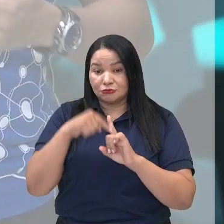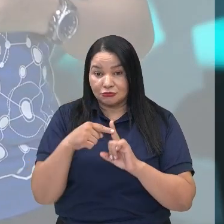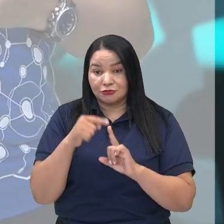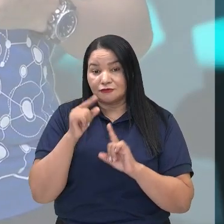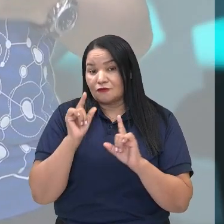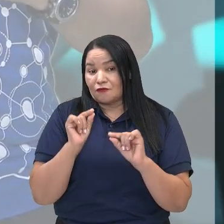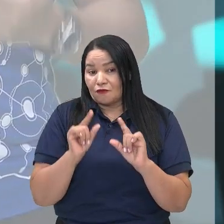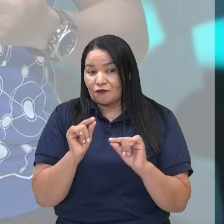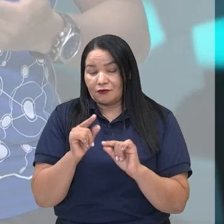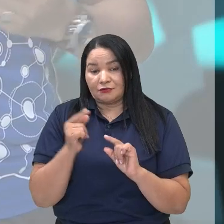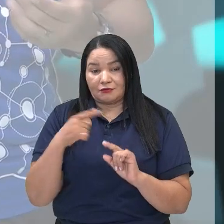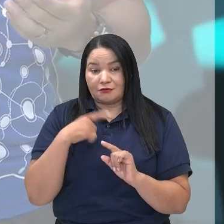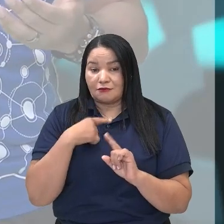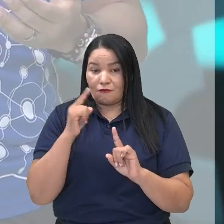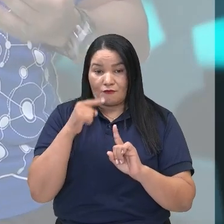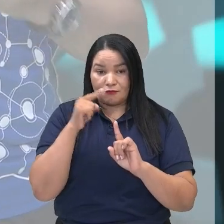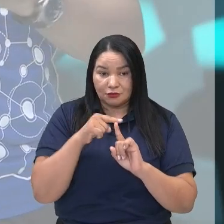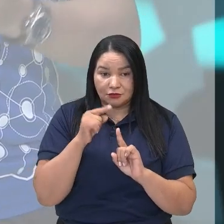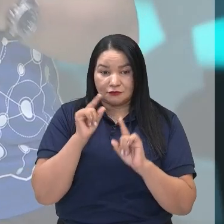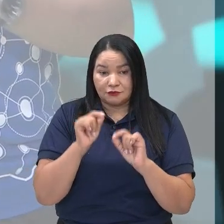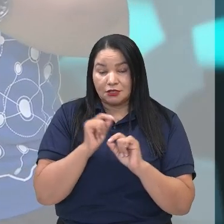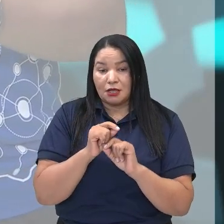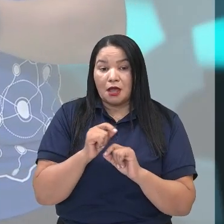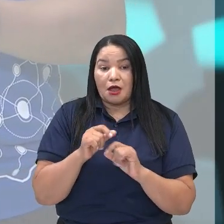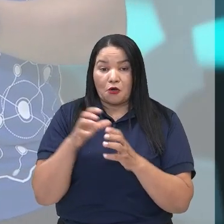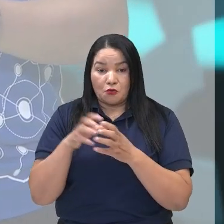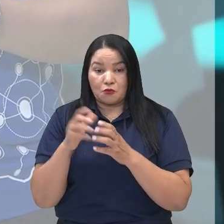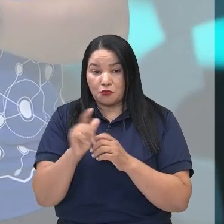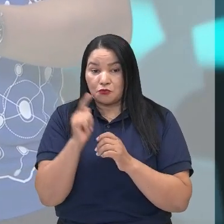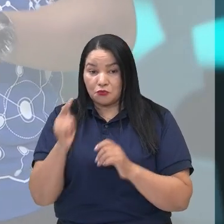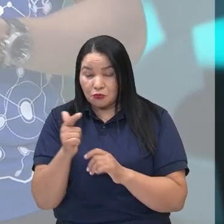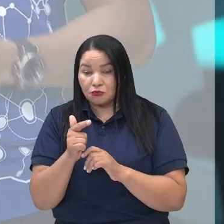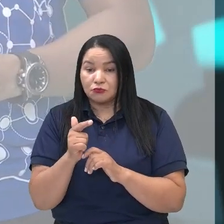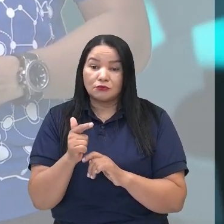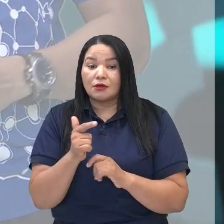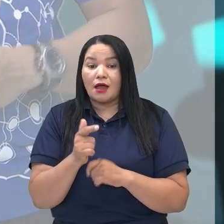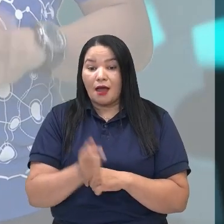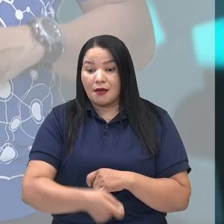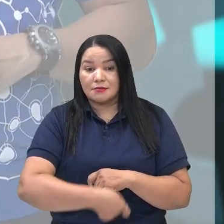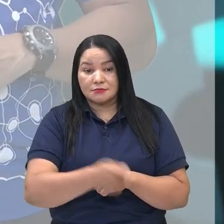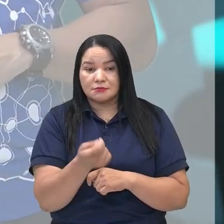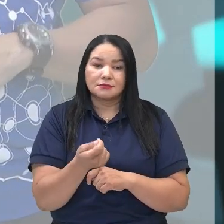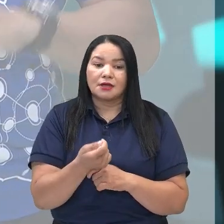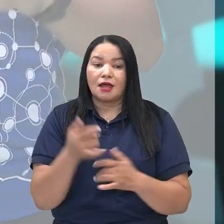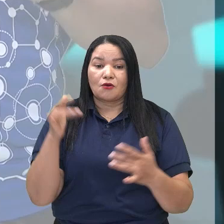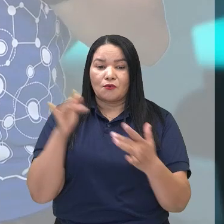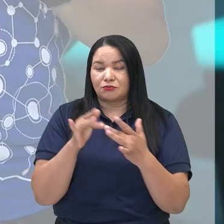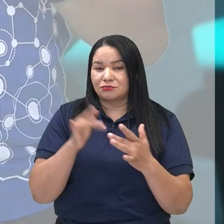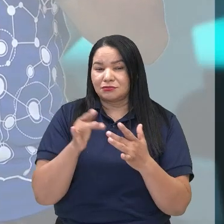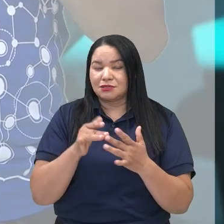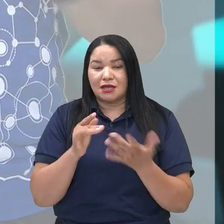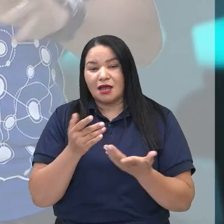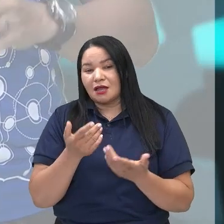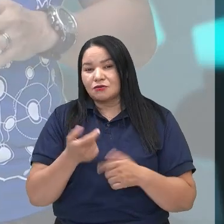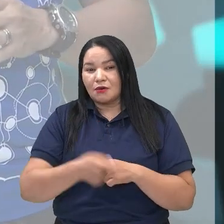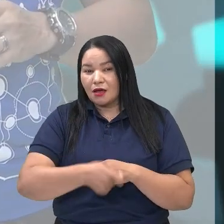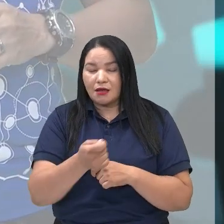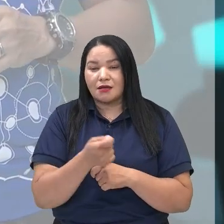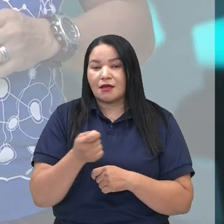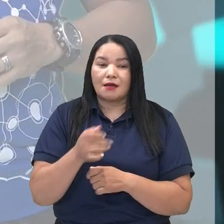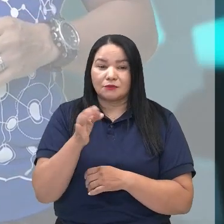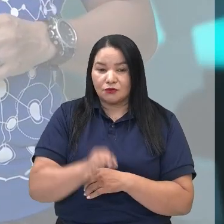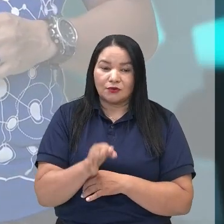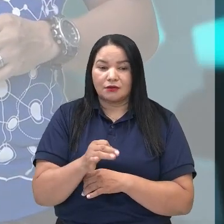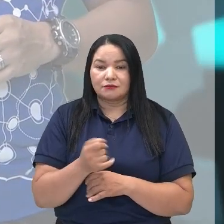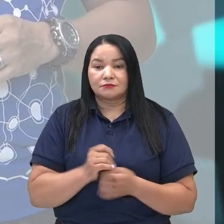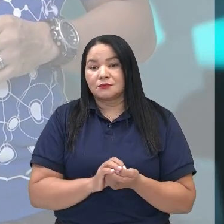Ele tem por objetivo fazer com que o adversário não consiga devolver a bola corretamente. O jogador vence